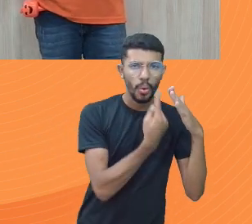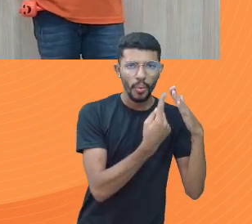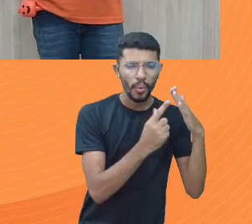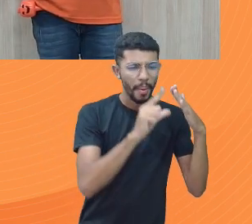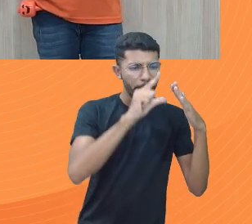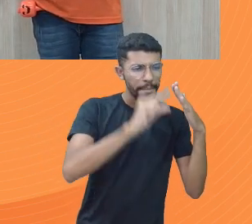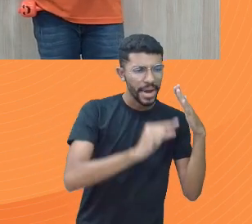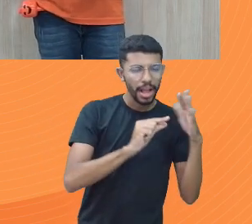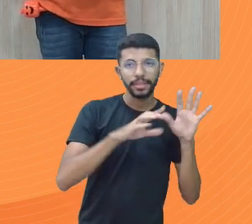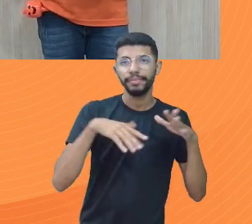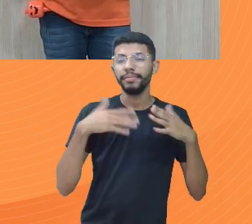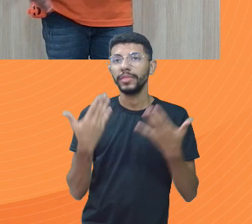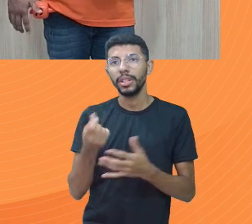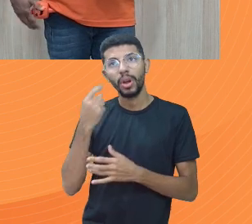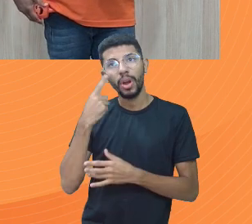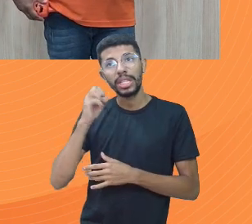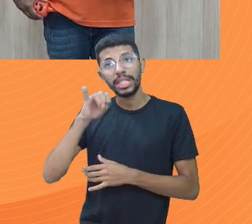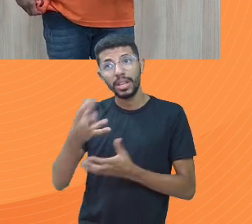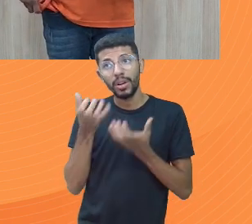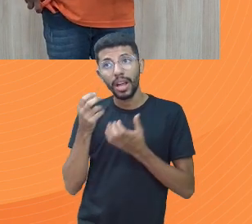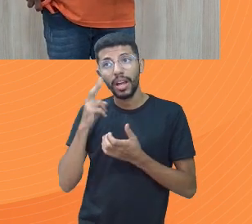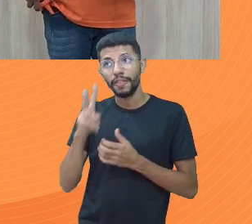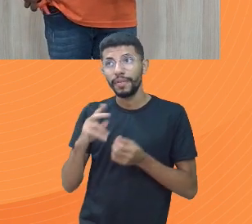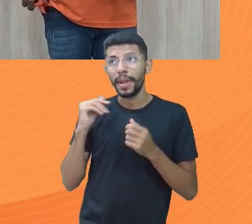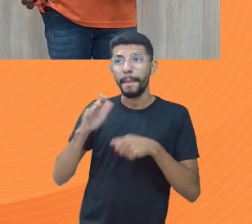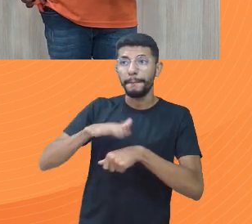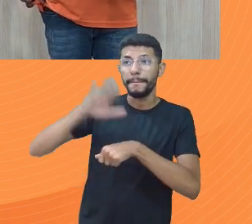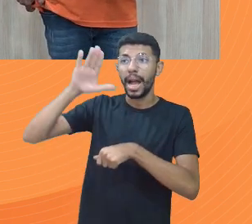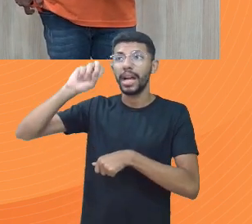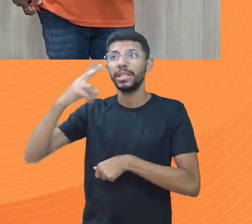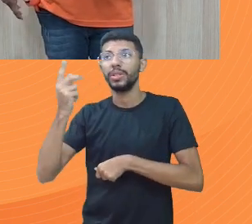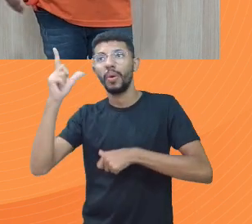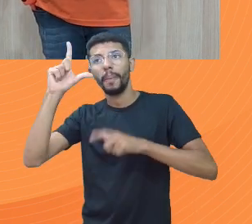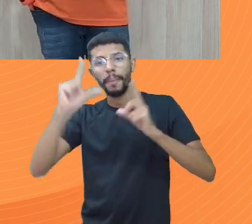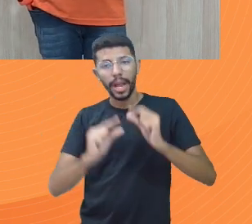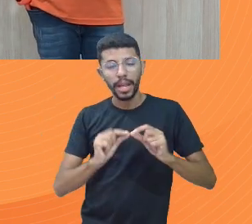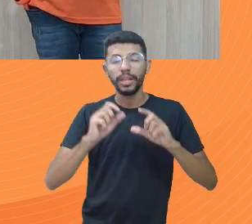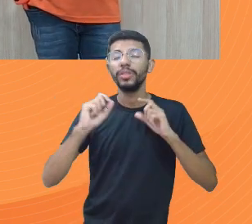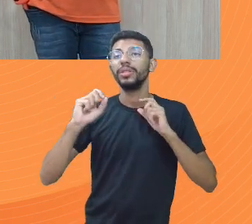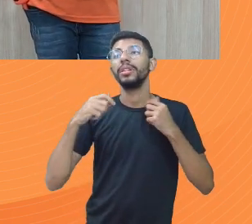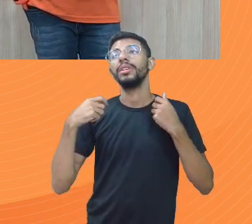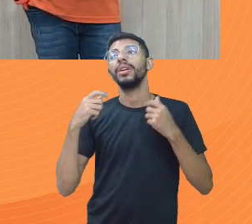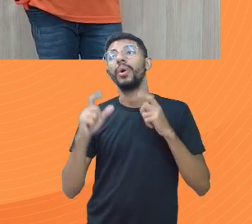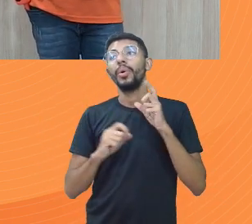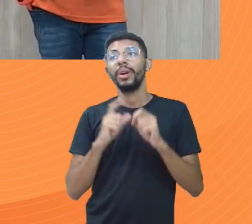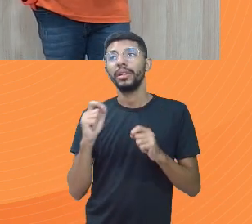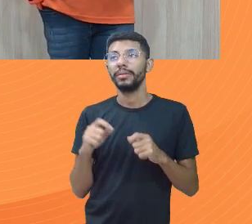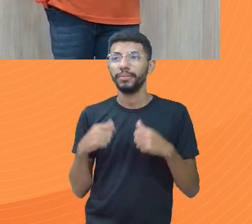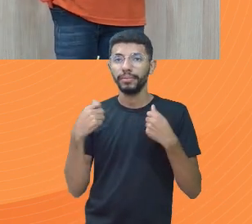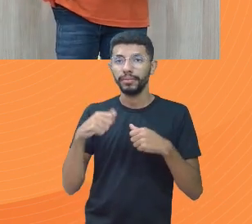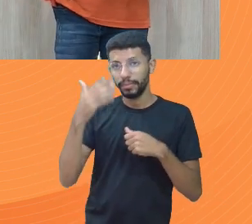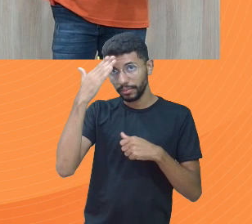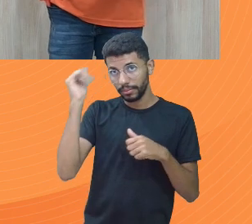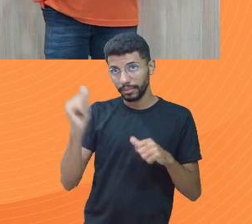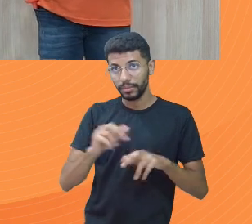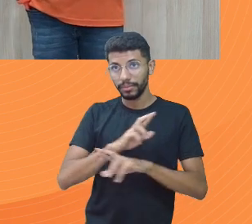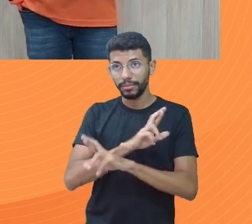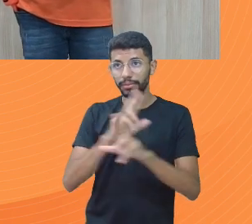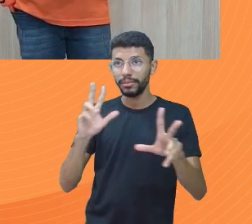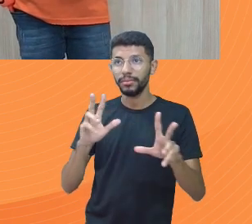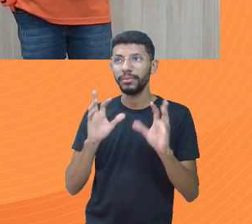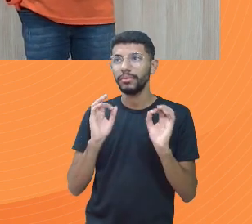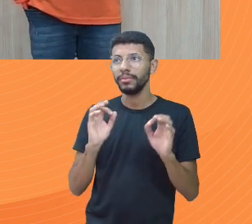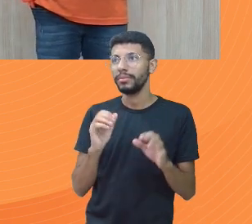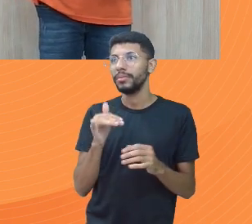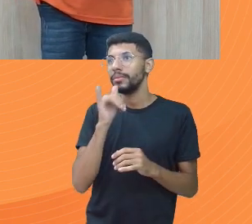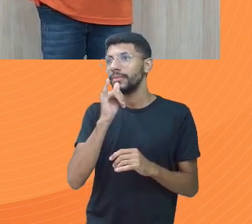coisa a mais ou a menos, ou maior ou menor, né, como é o caso, eu preciso saber a diferença.